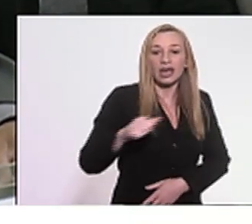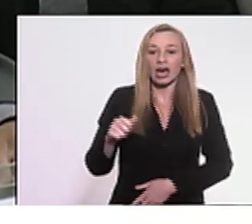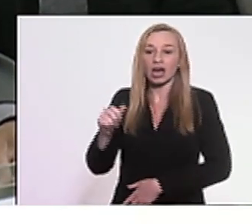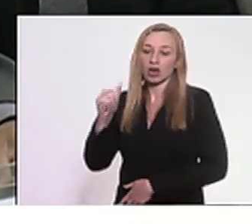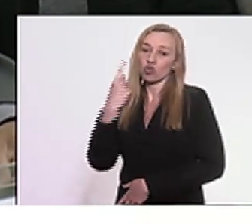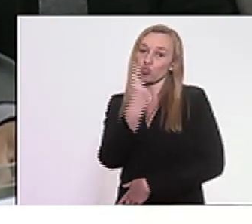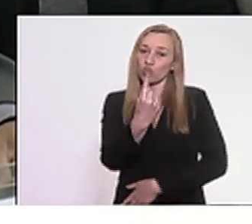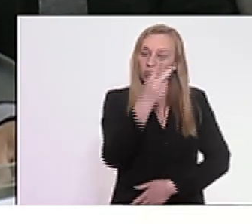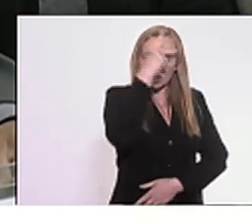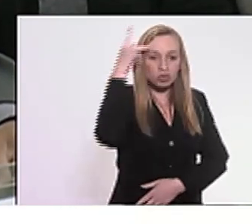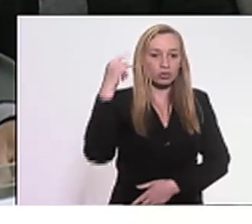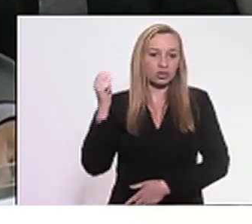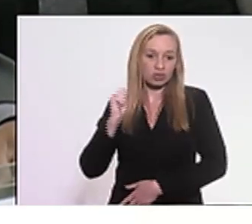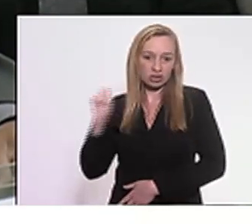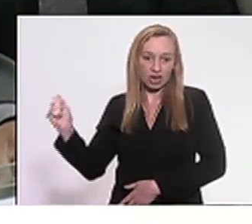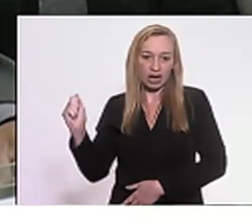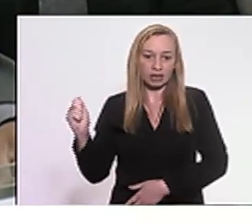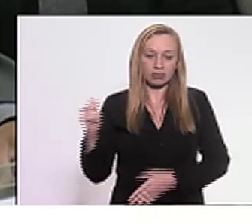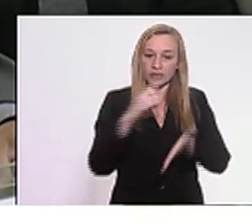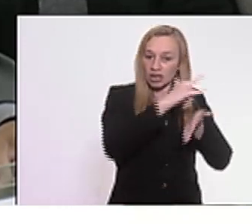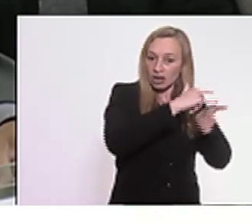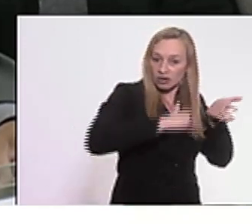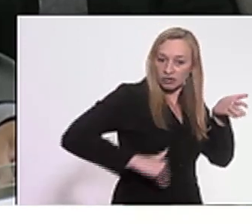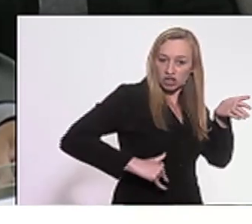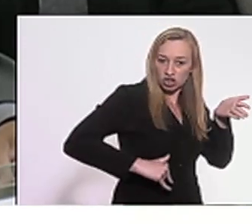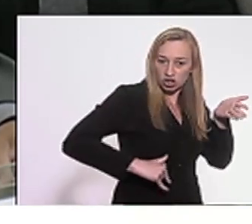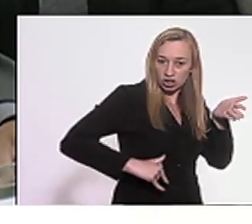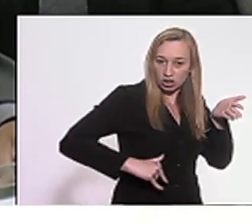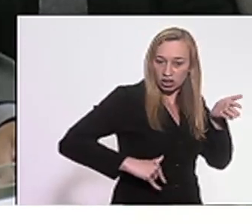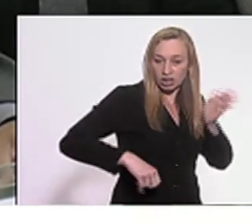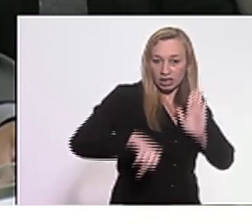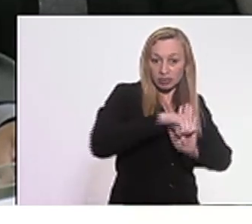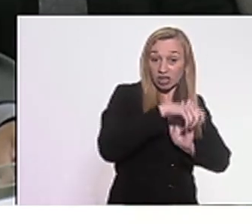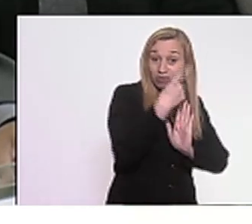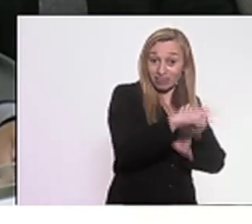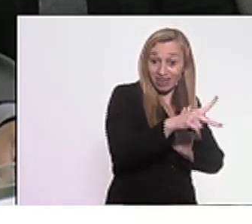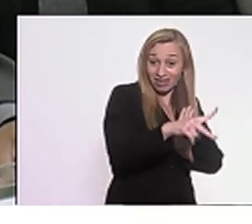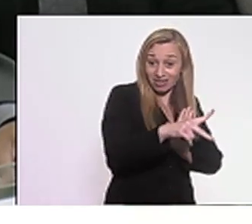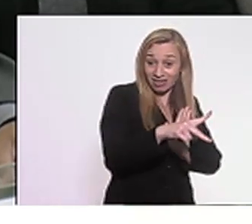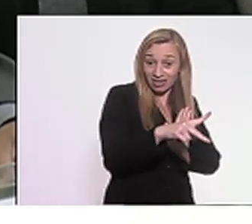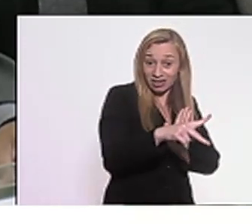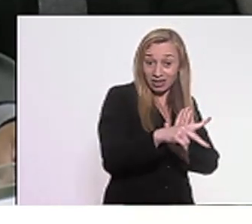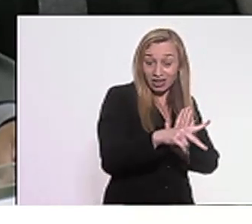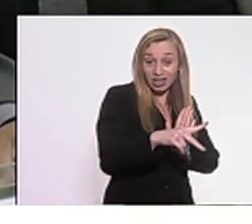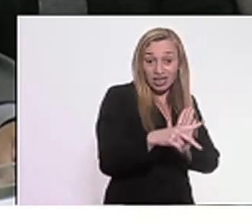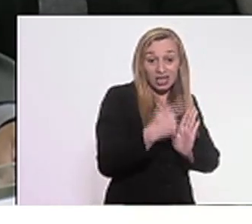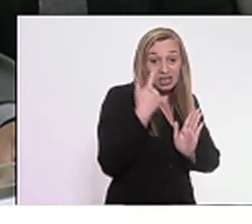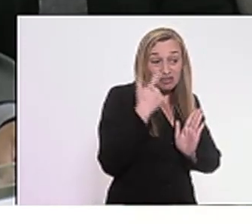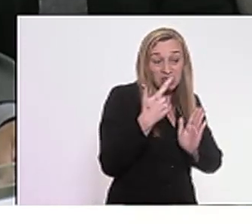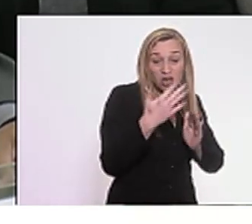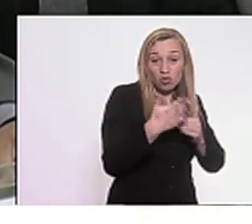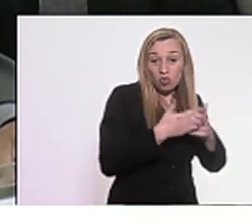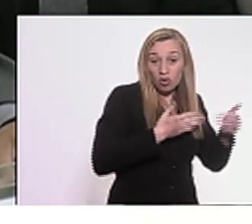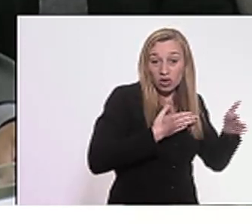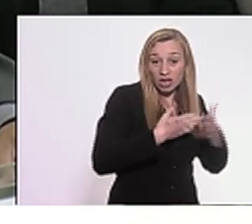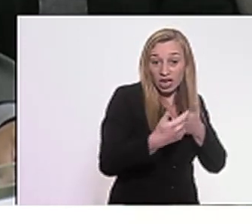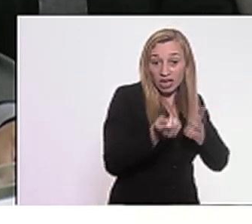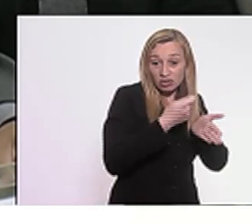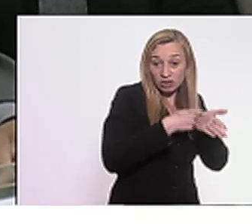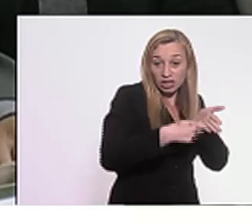nosso e puxar a ficha de antecedentes criminais dele e aparecer qualquer anotação criminal